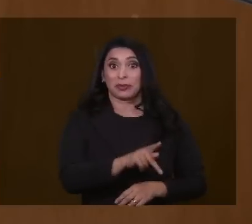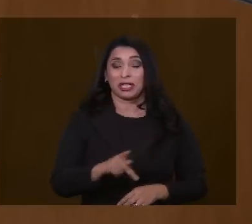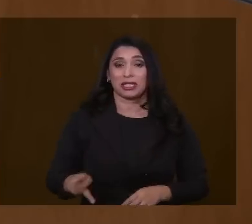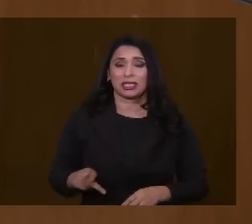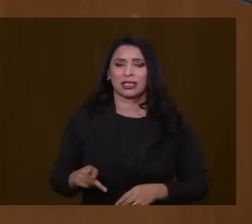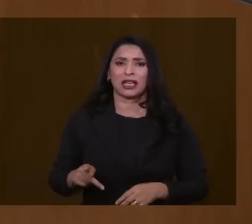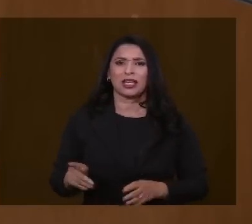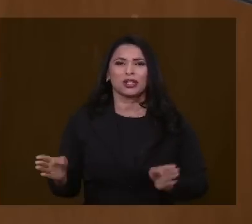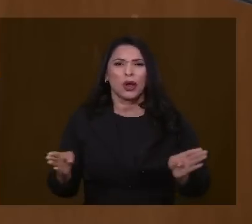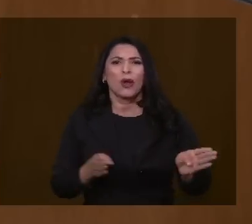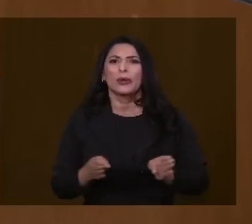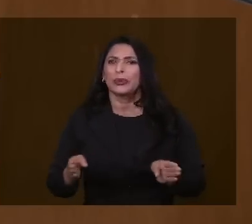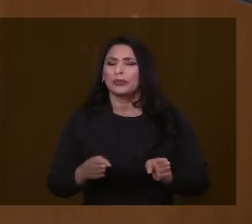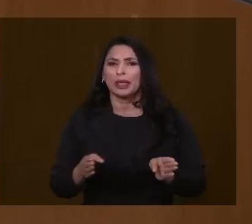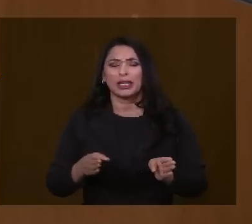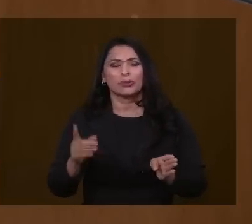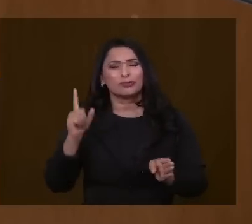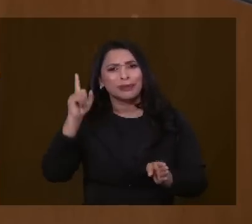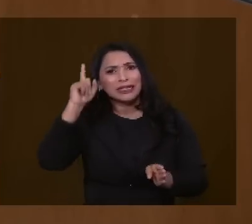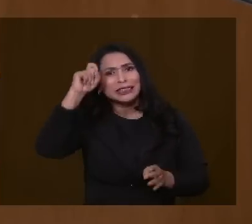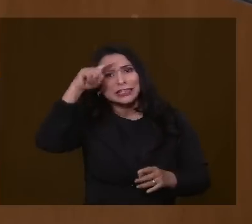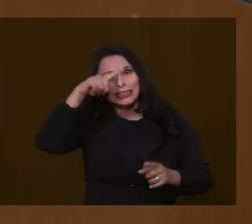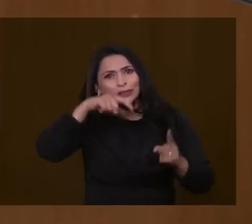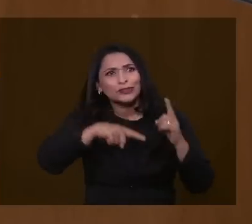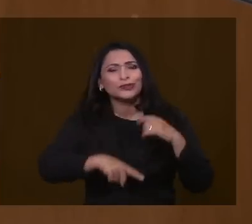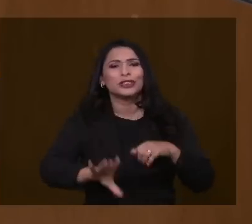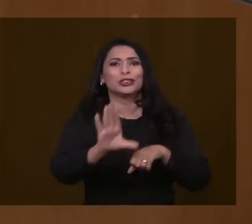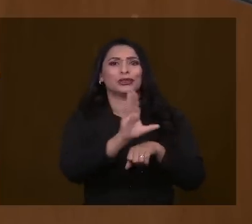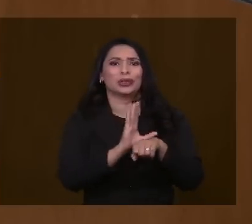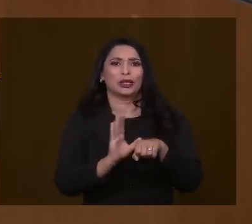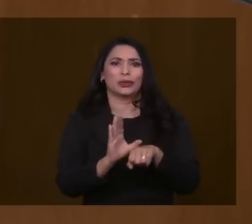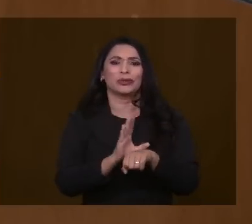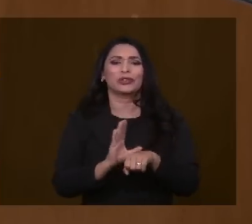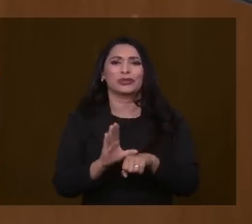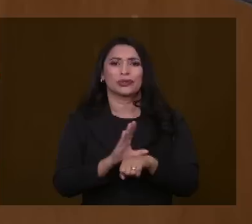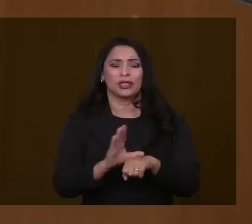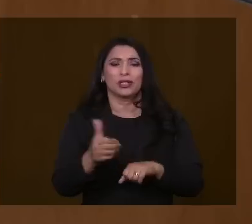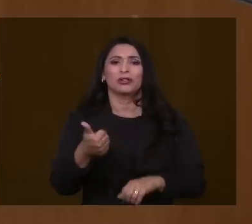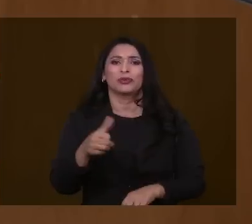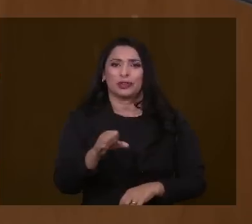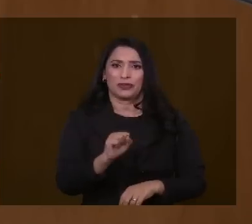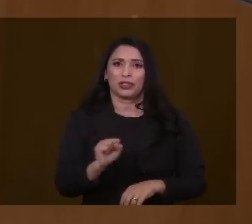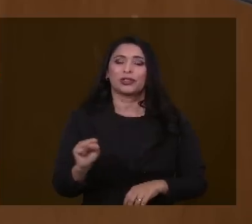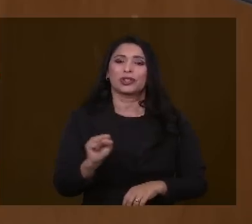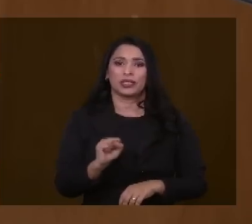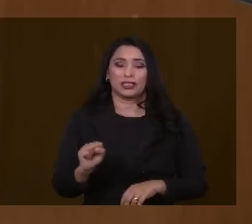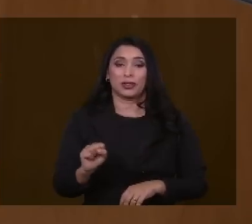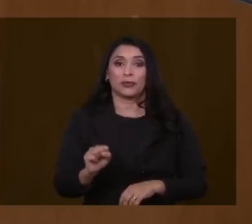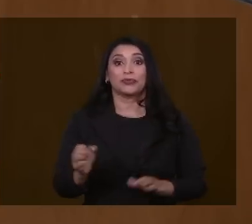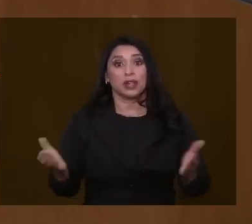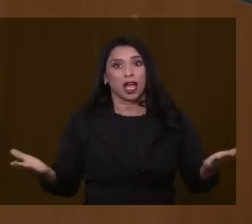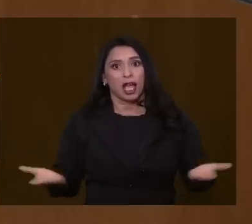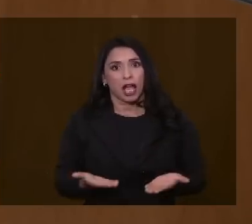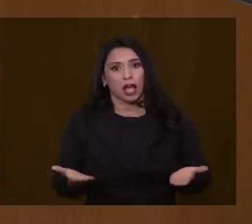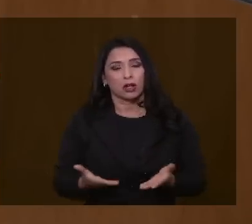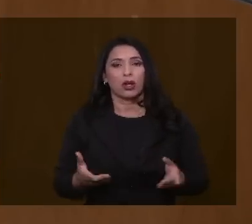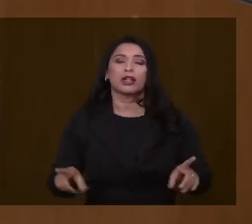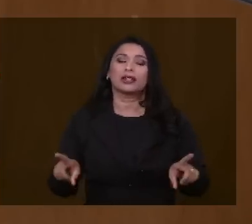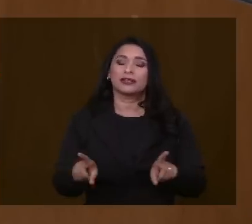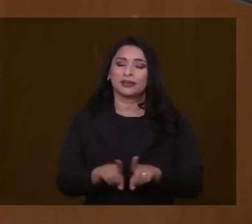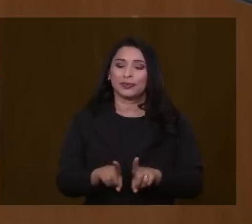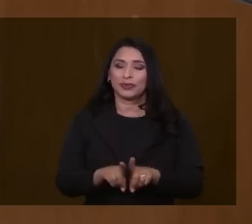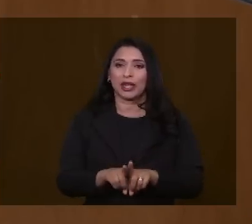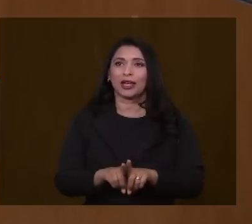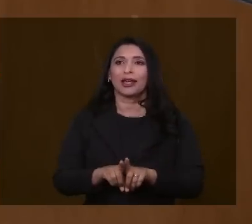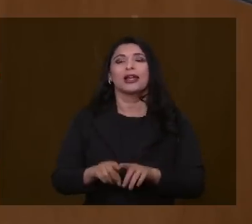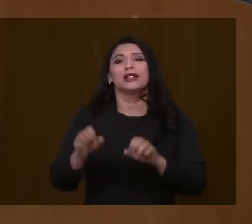período mais crítico para a subsistência da Constituição de 88. Agora somos também abençoados